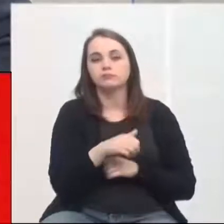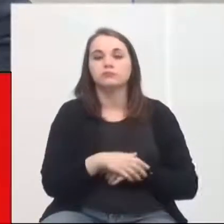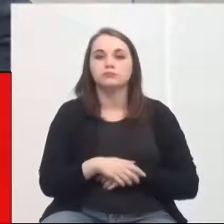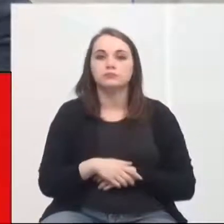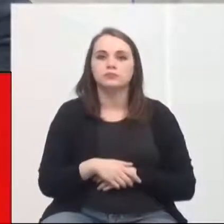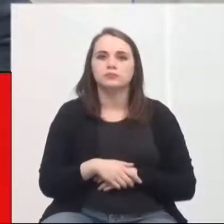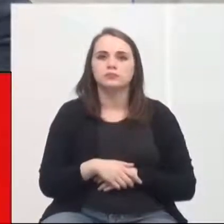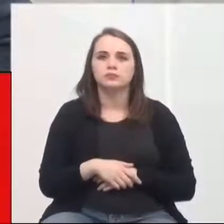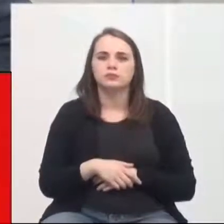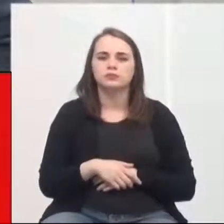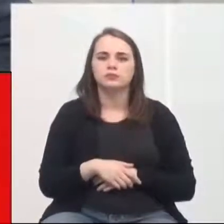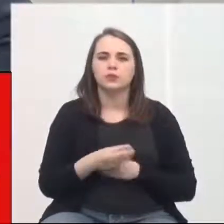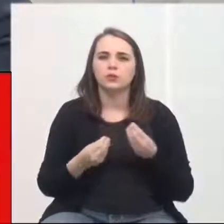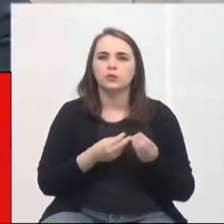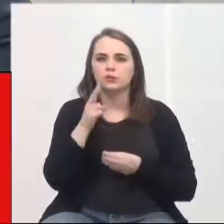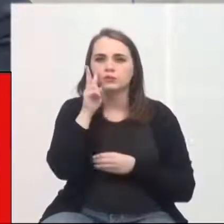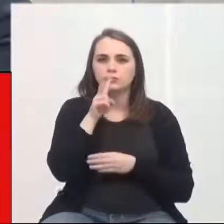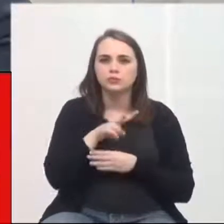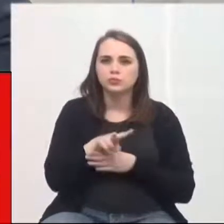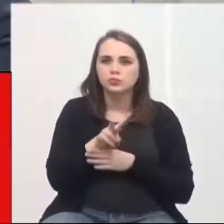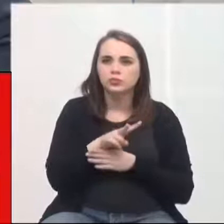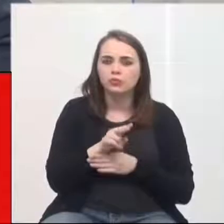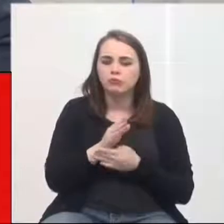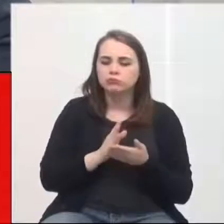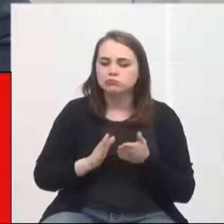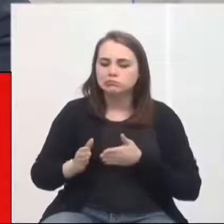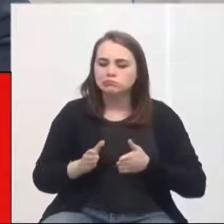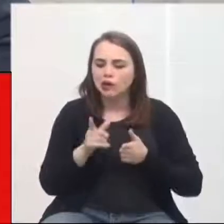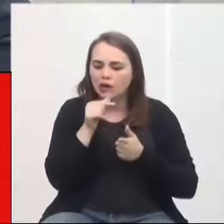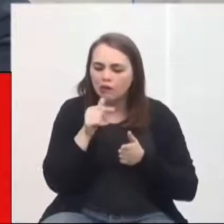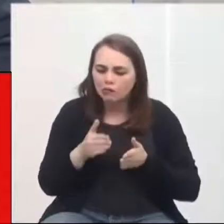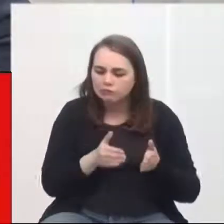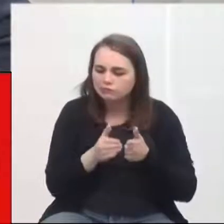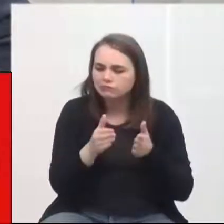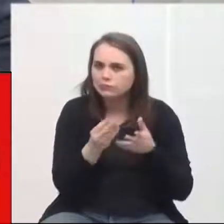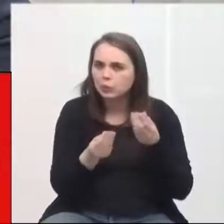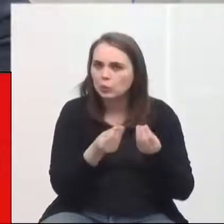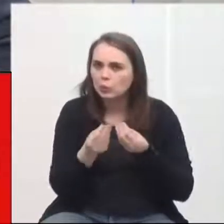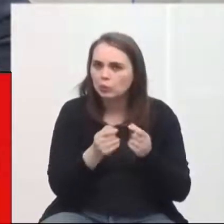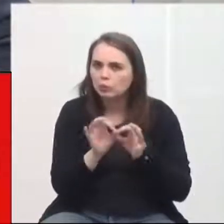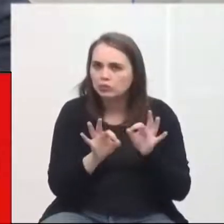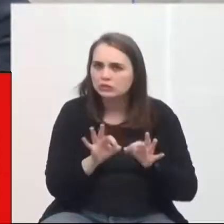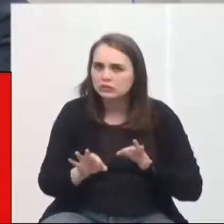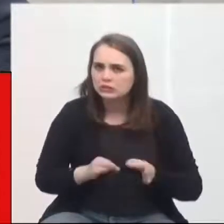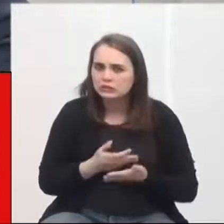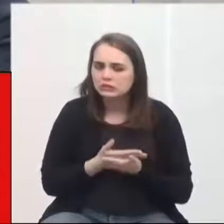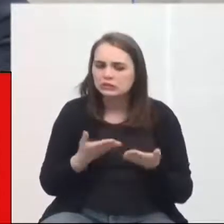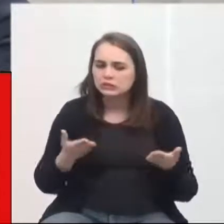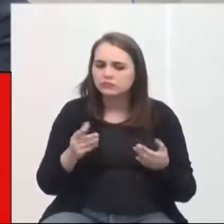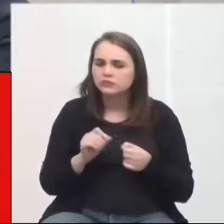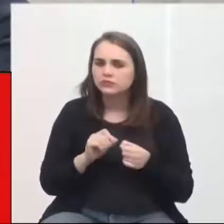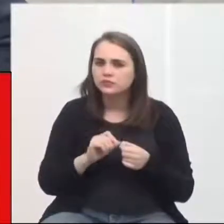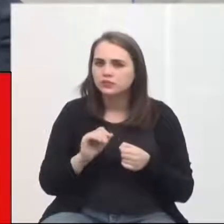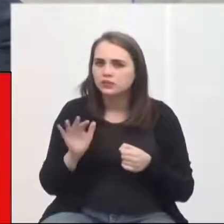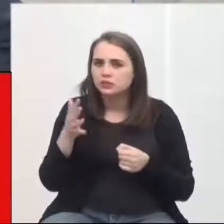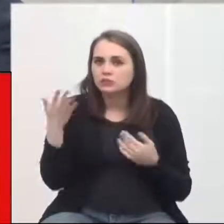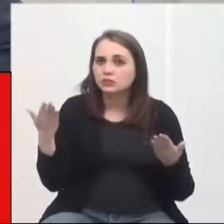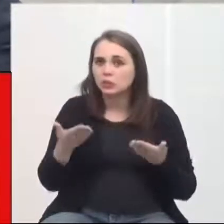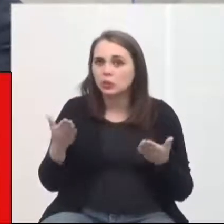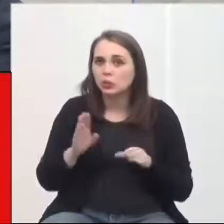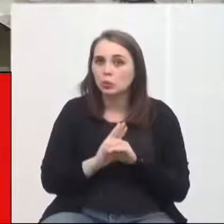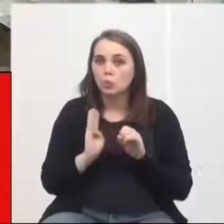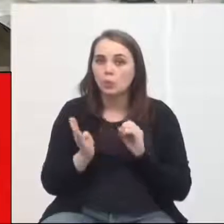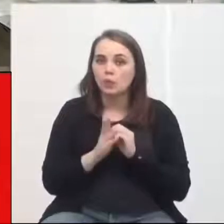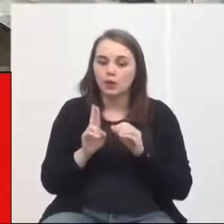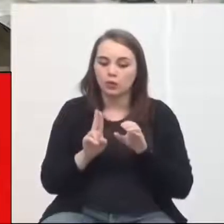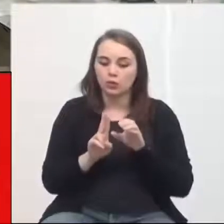Sanguão, como também a vistoria da passagem da canalizada do mesmo canal sob a rua São Domingos do bairro Universitário.